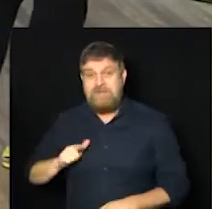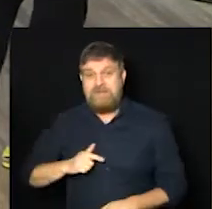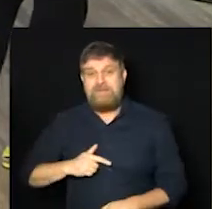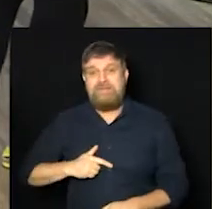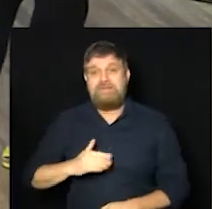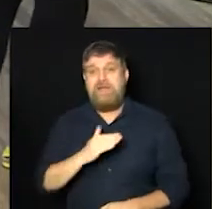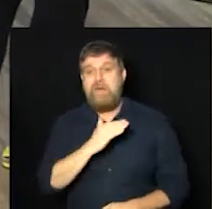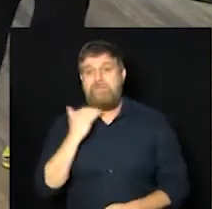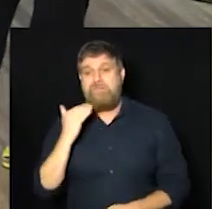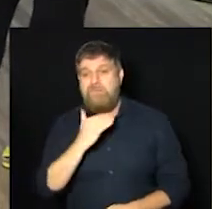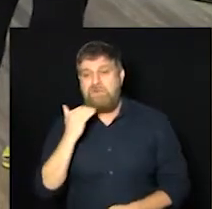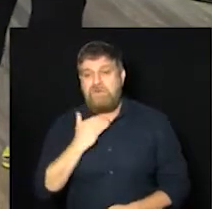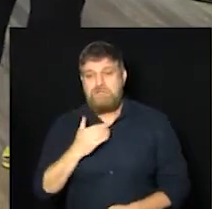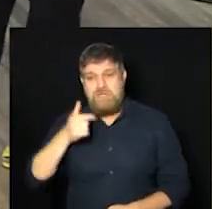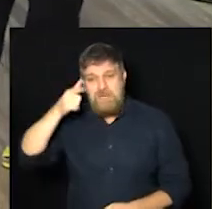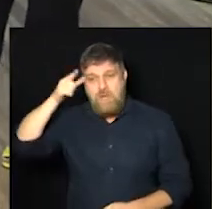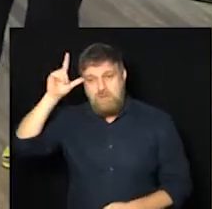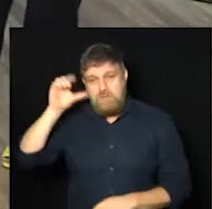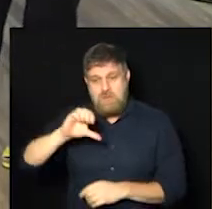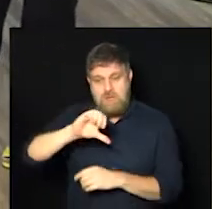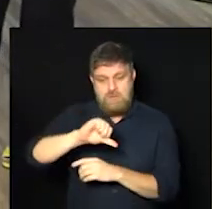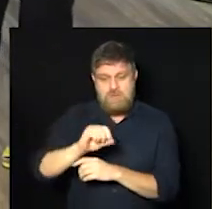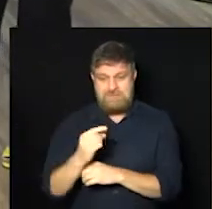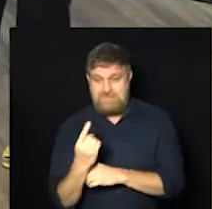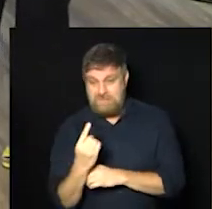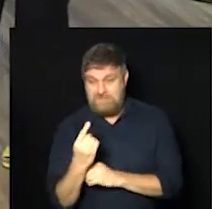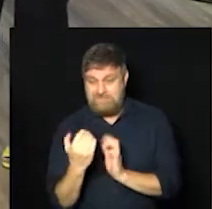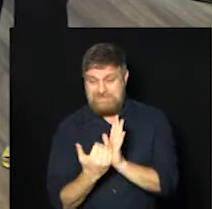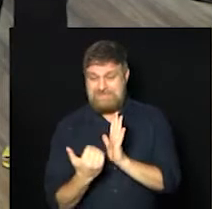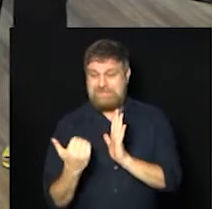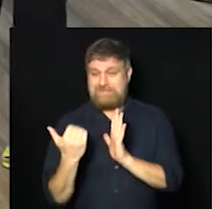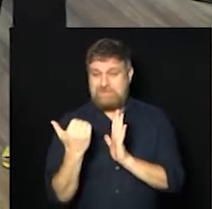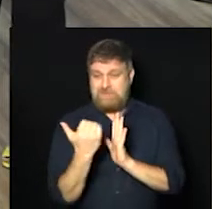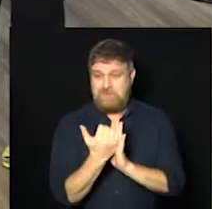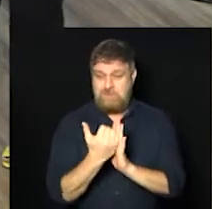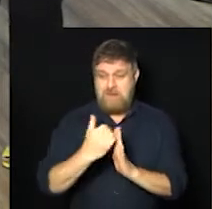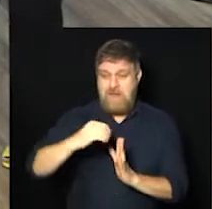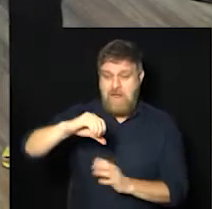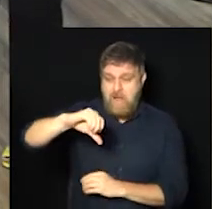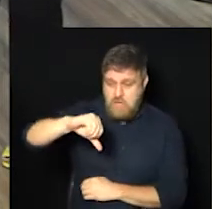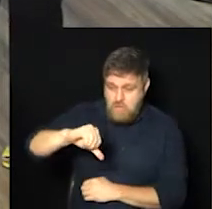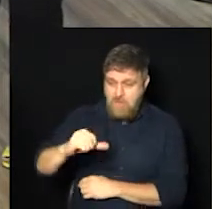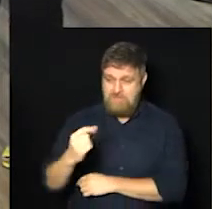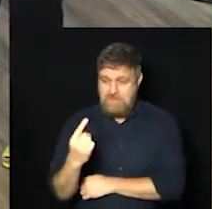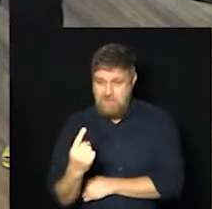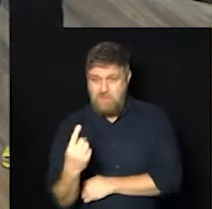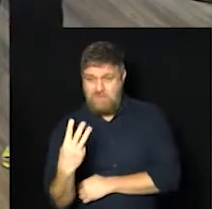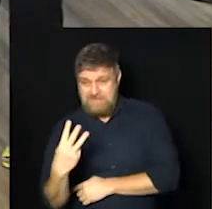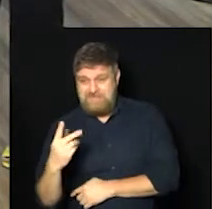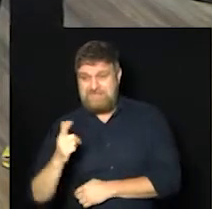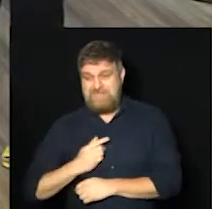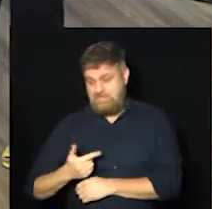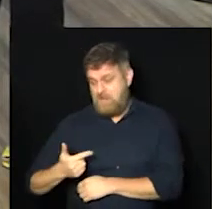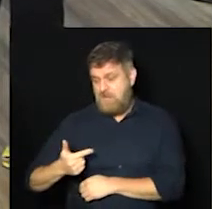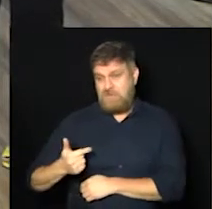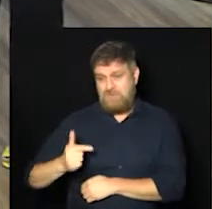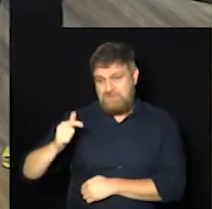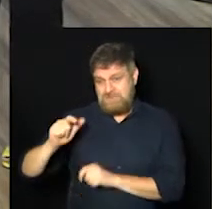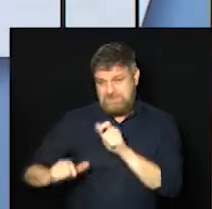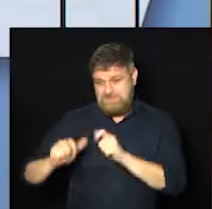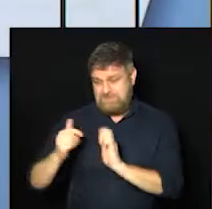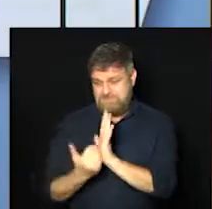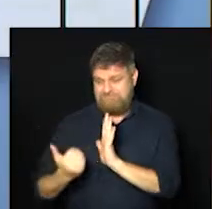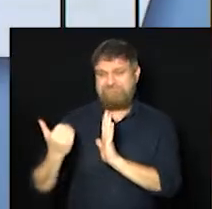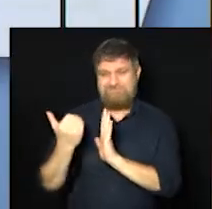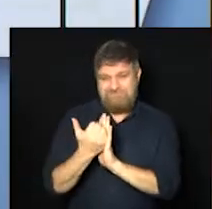nossos números até ontem eram 901 mortes. Hoje nós temos 913, 12 vítimas a mais. Lembrando